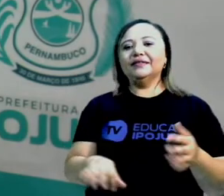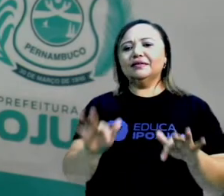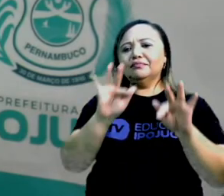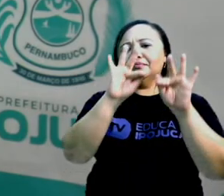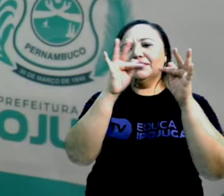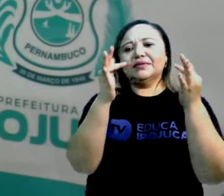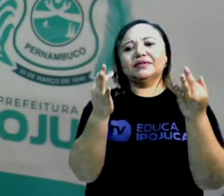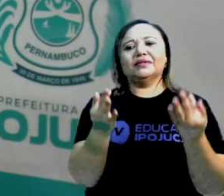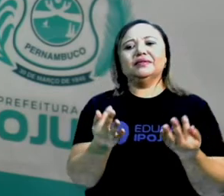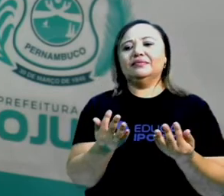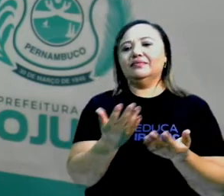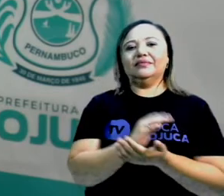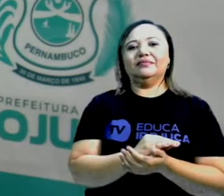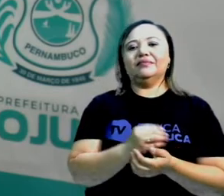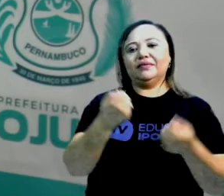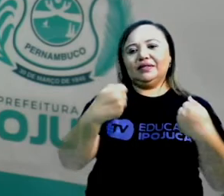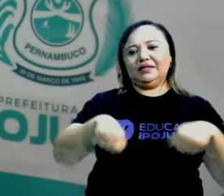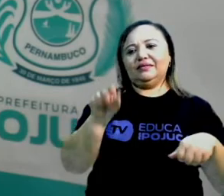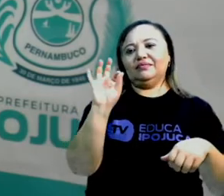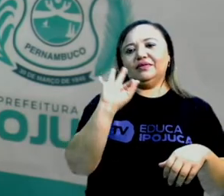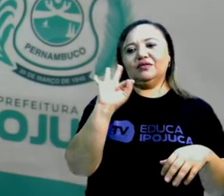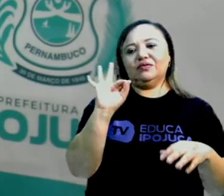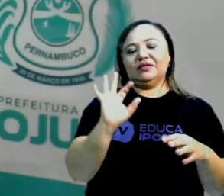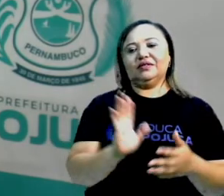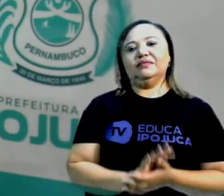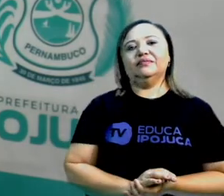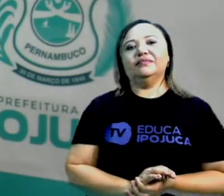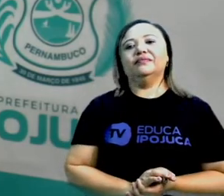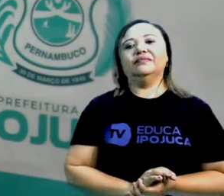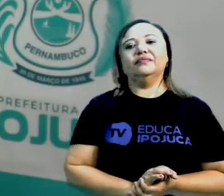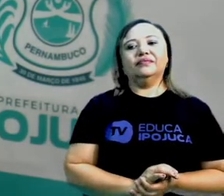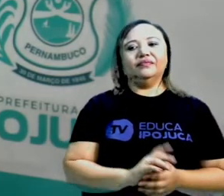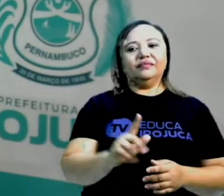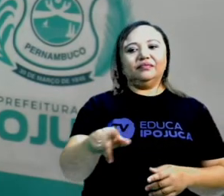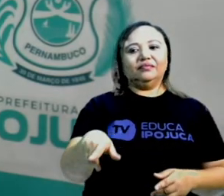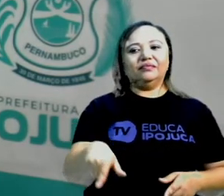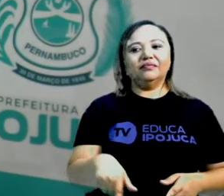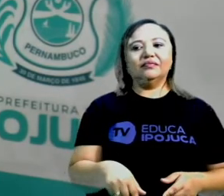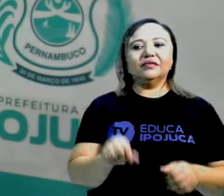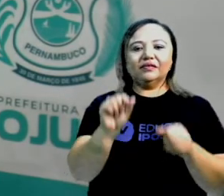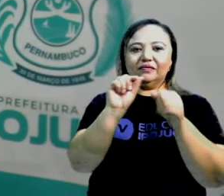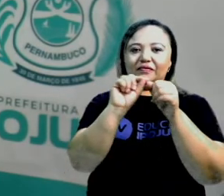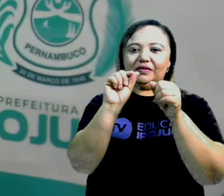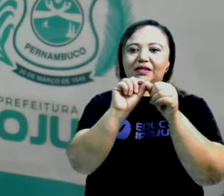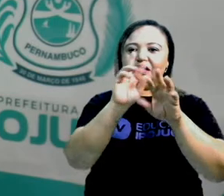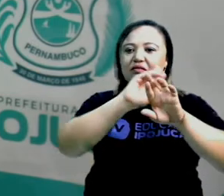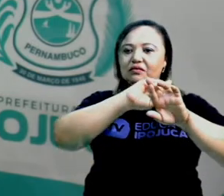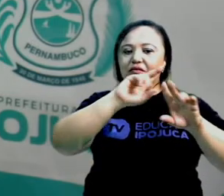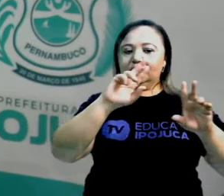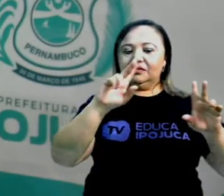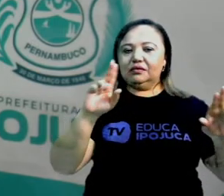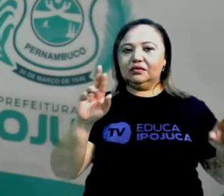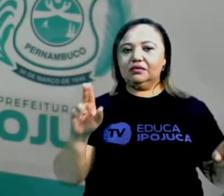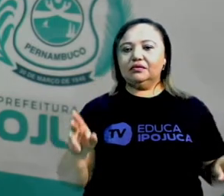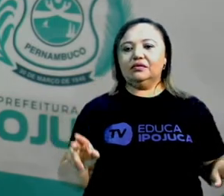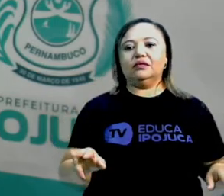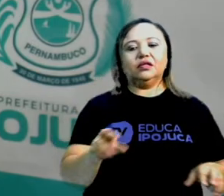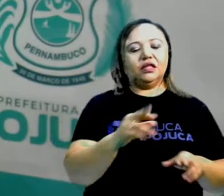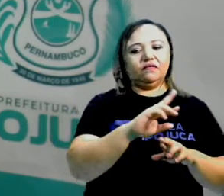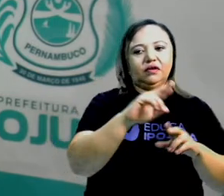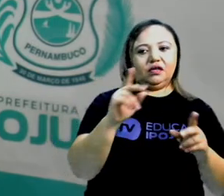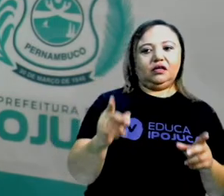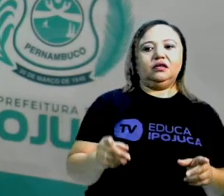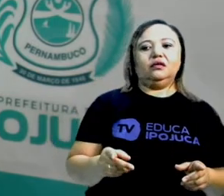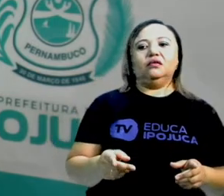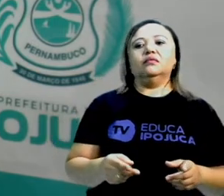precisa pintar muitas coisas, nem precisa muito de detalhe. E vocês podem fazer vários e diferentes,